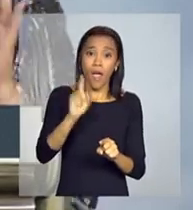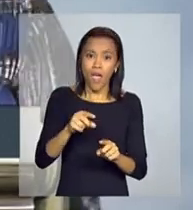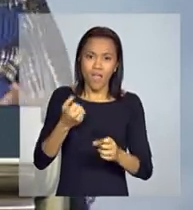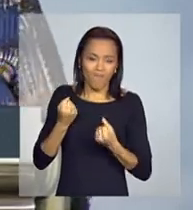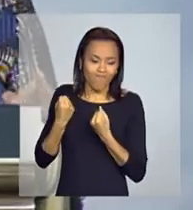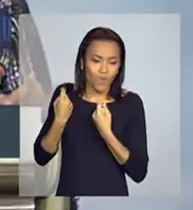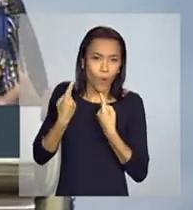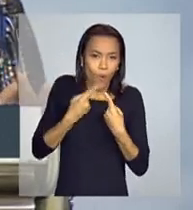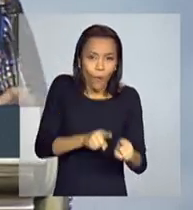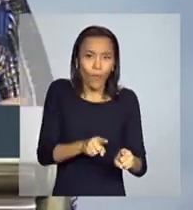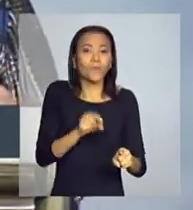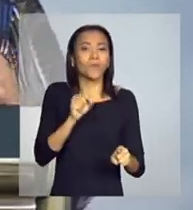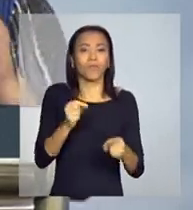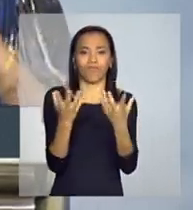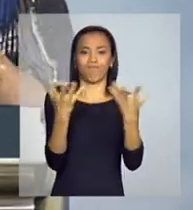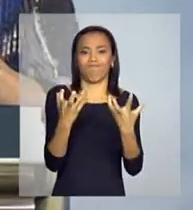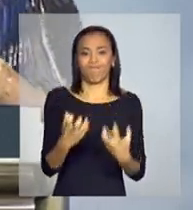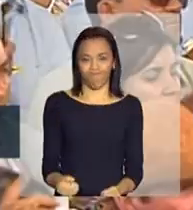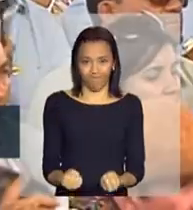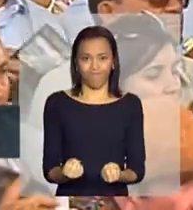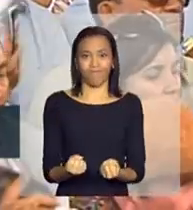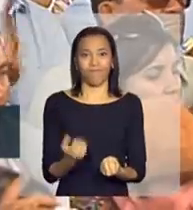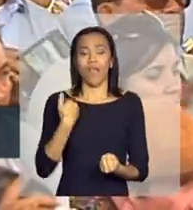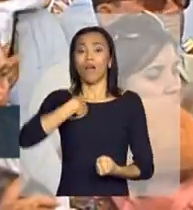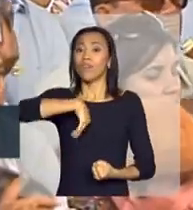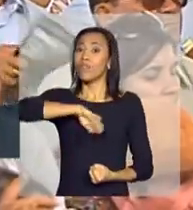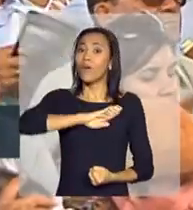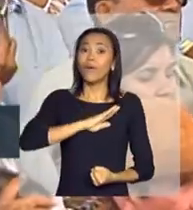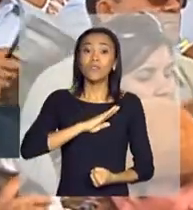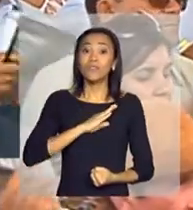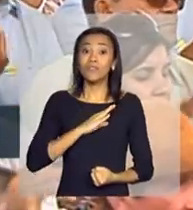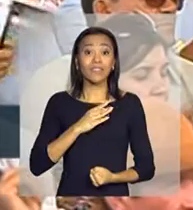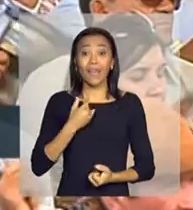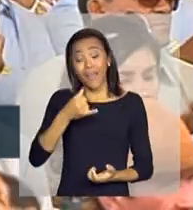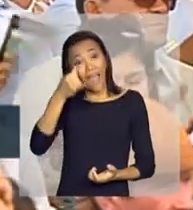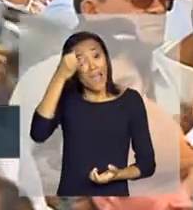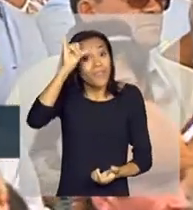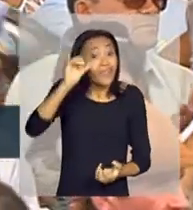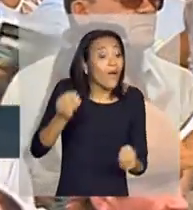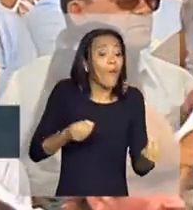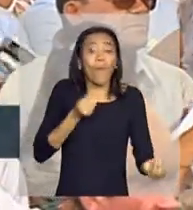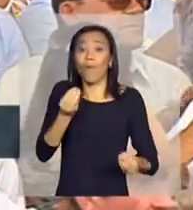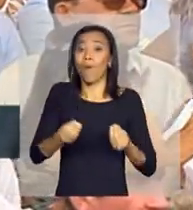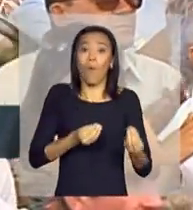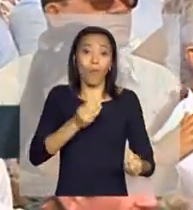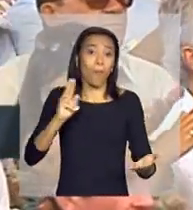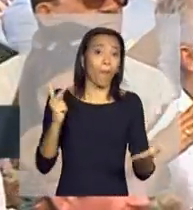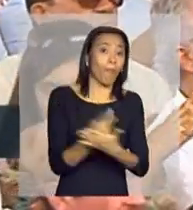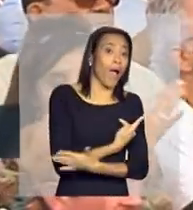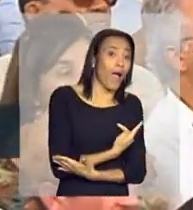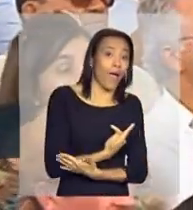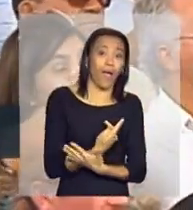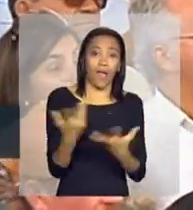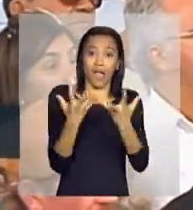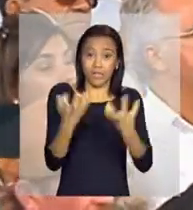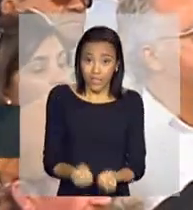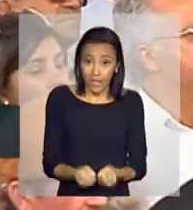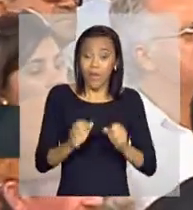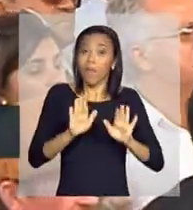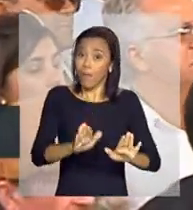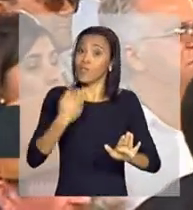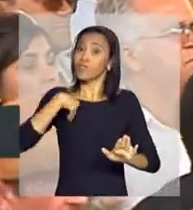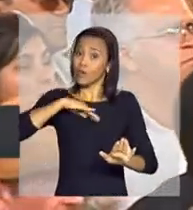enfrentar a seca. Nós não temos como impedir que a seca ocorra, mas nós temos